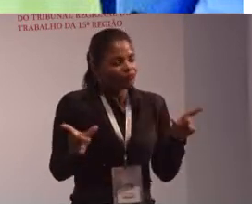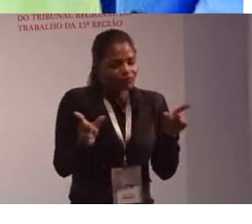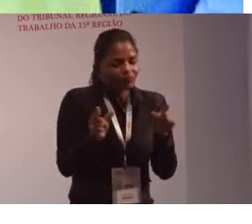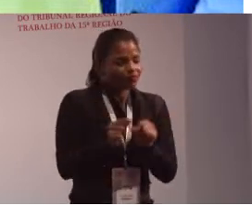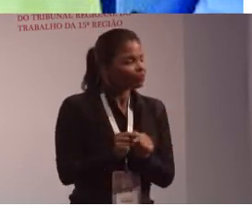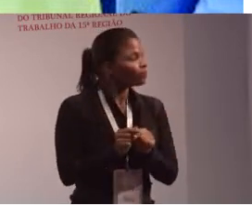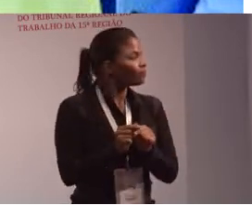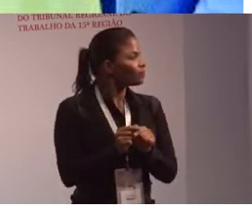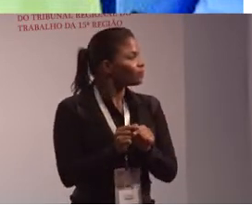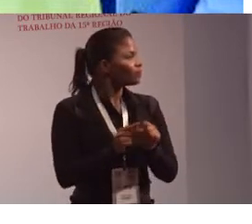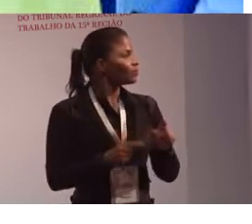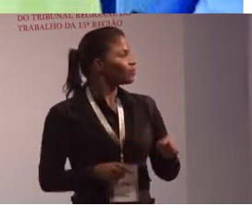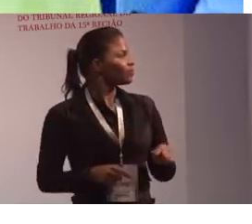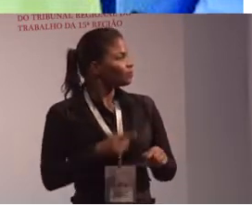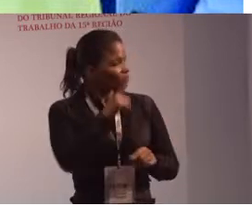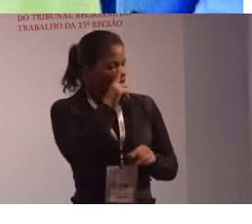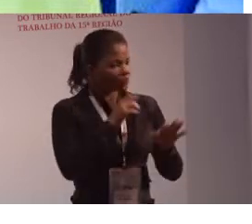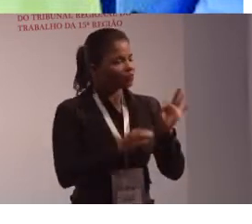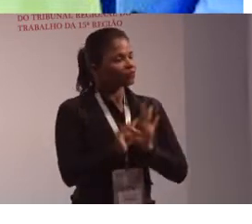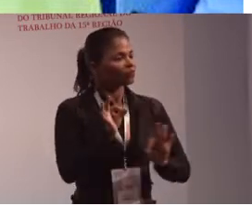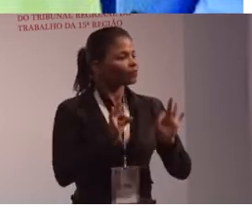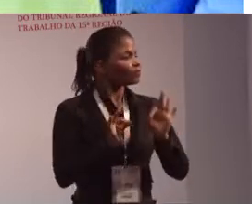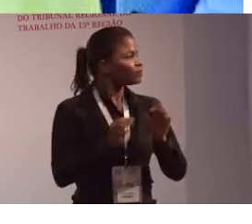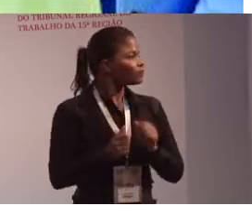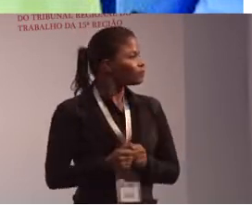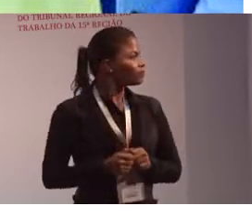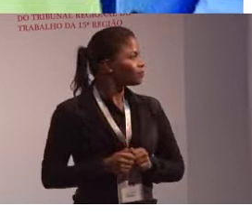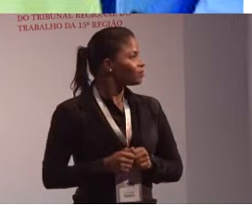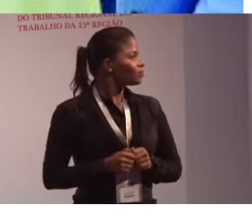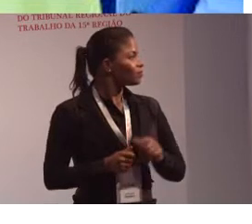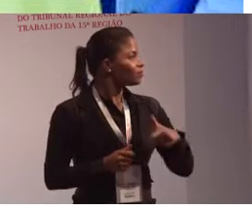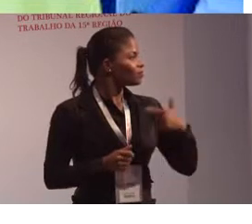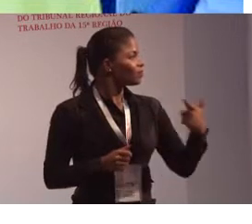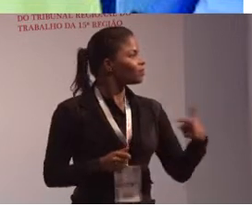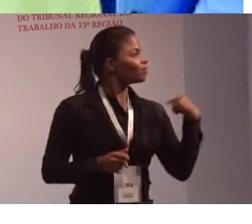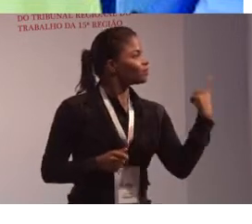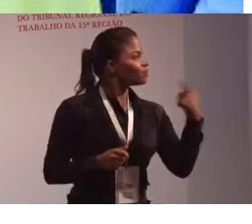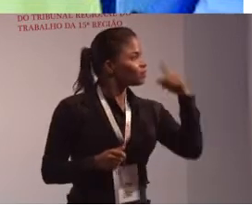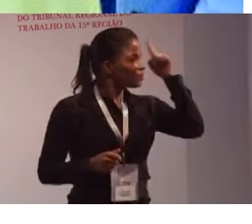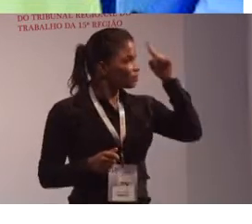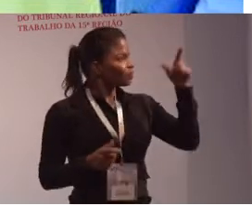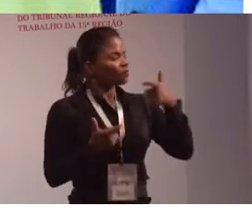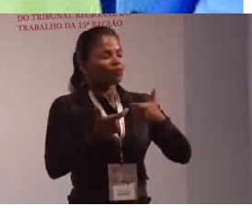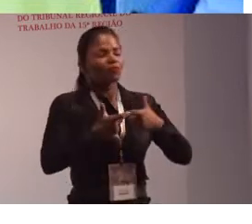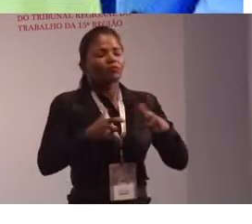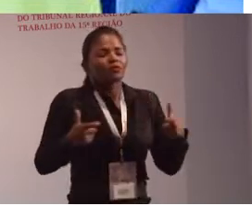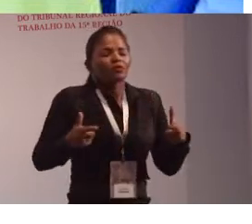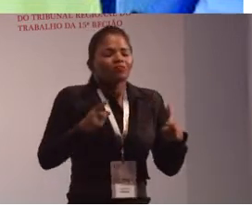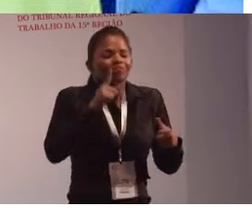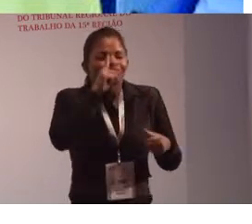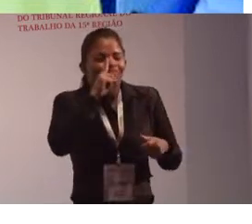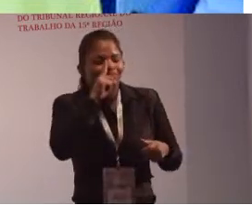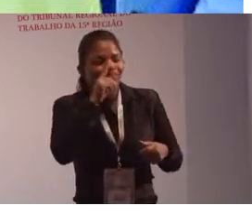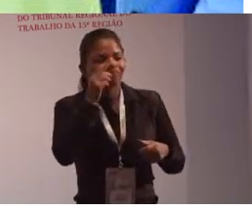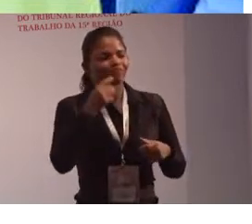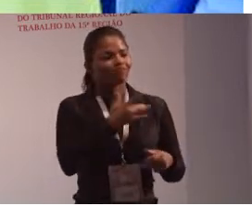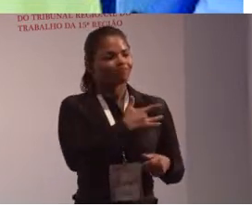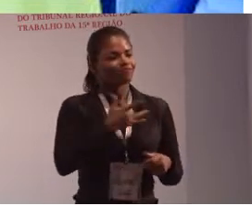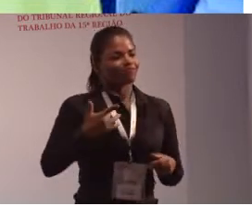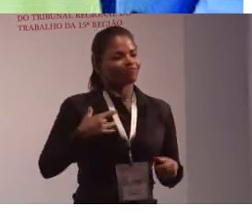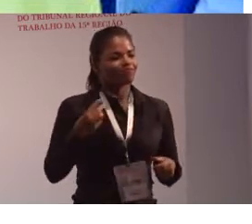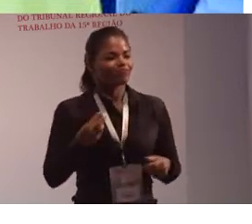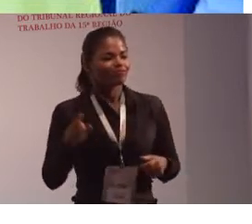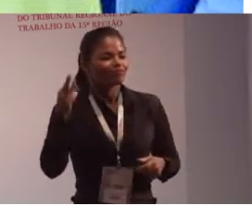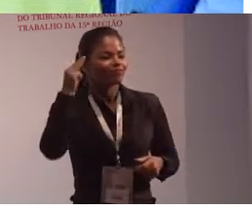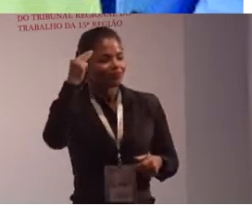para fatores de risco dos distúrbios osteomusculares. Por outro lado, a gente acha que vai aumentar risco para a saúde mental, né?